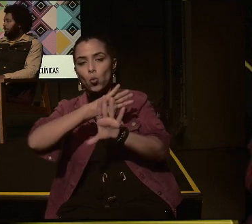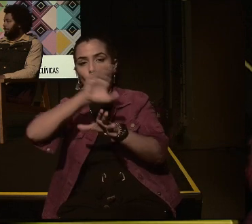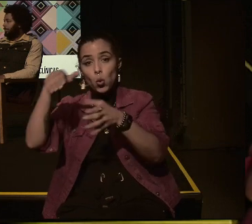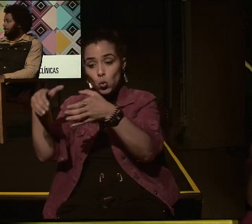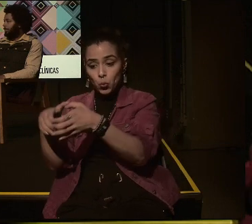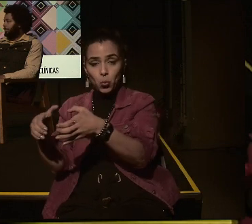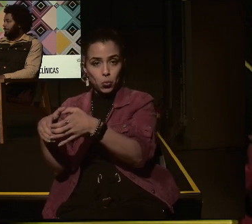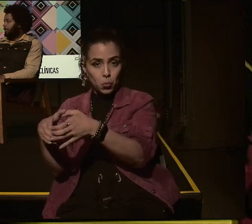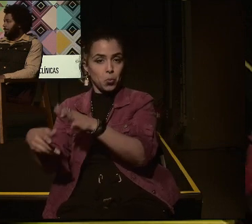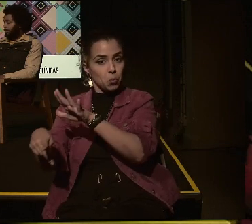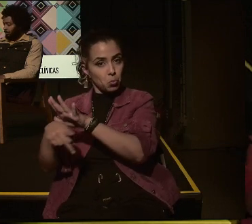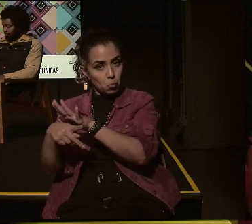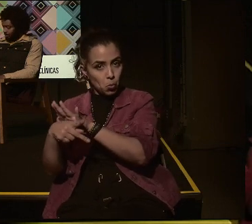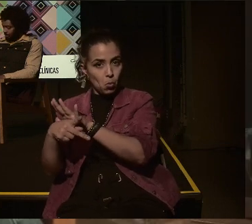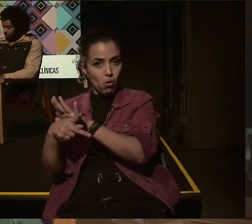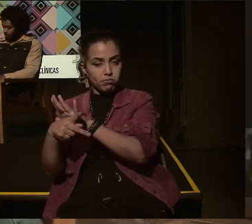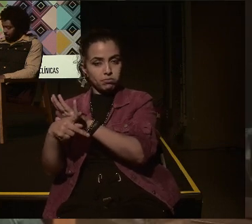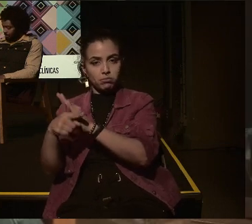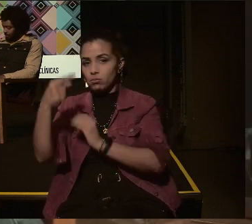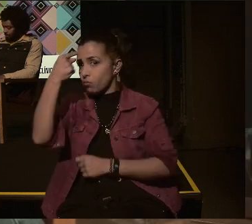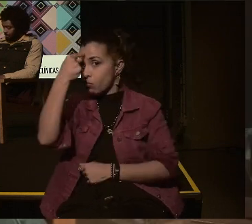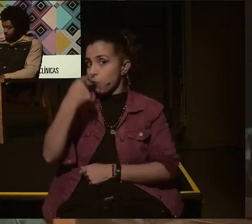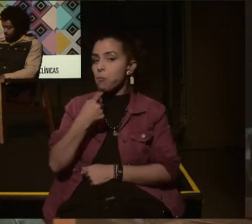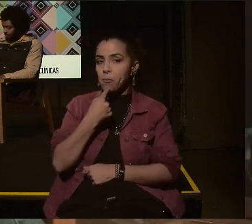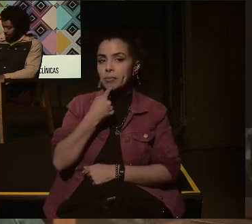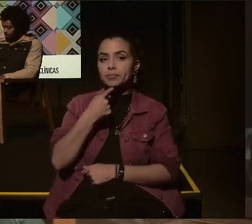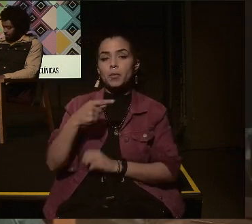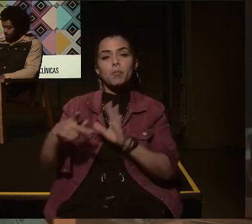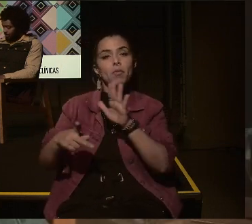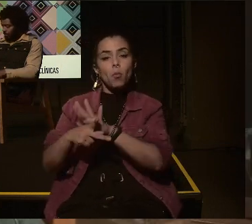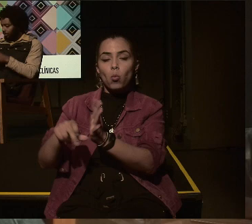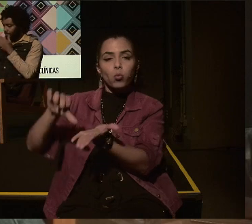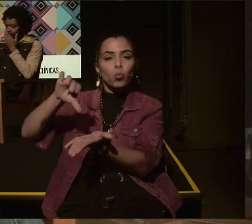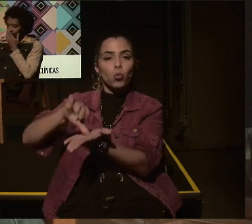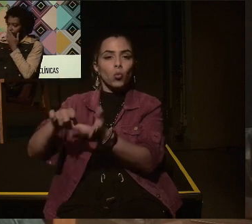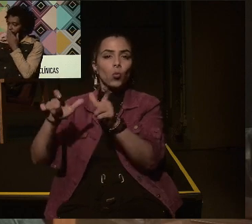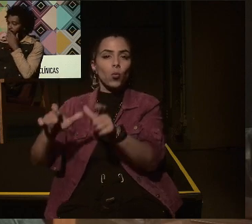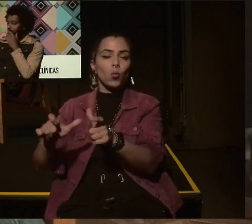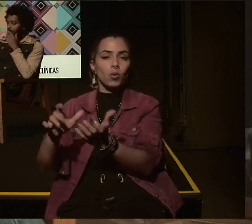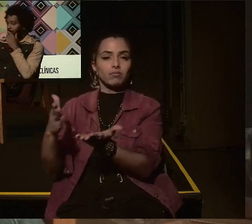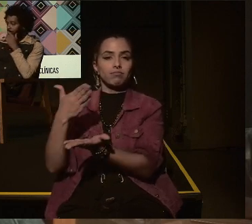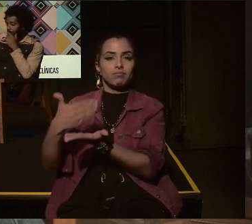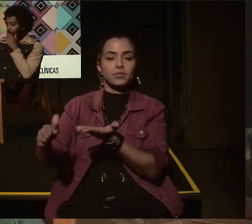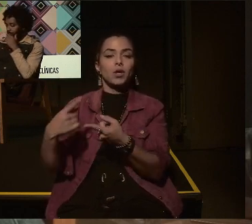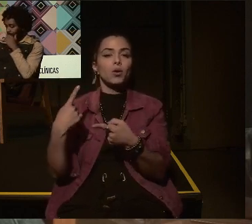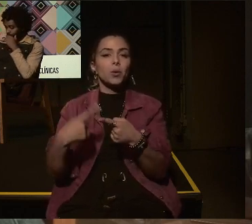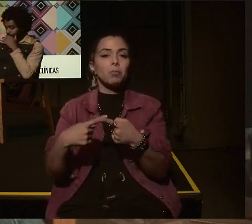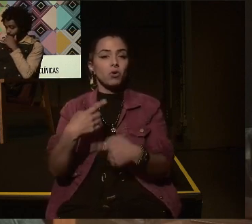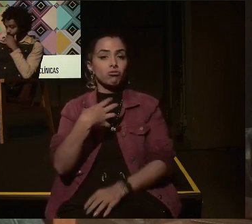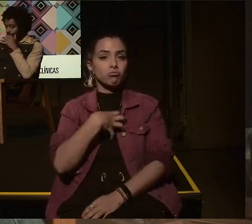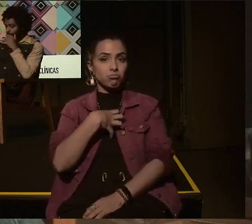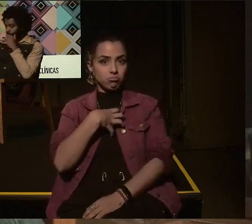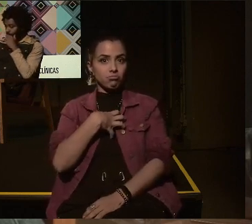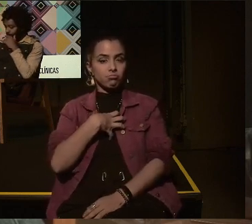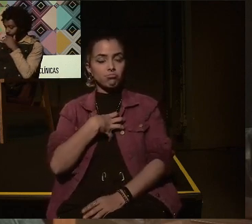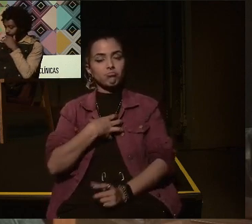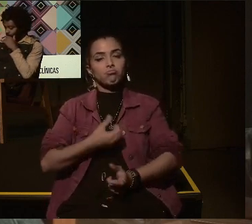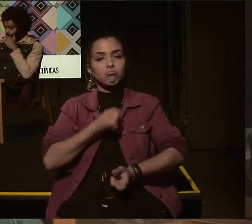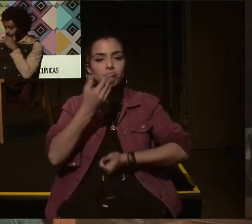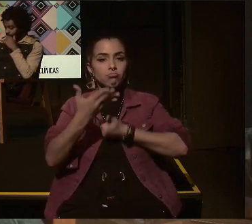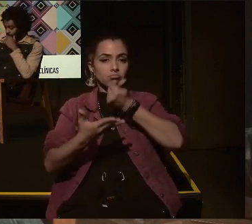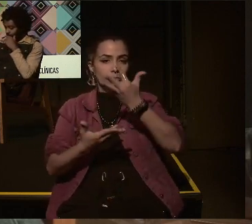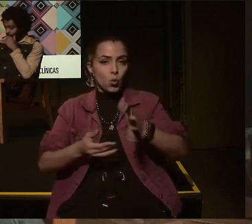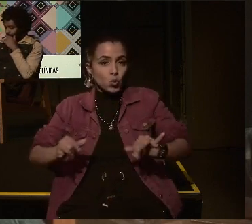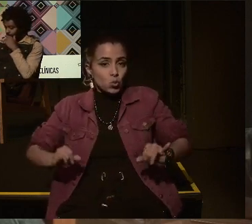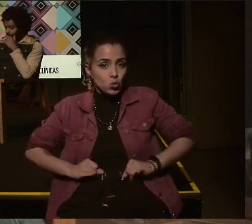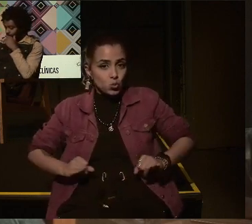Uma clínica da saúde coletiva. Até porque a dor que aquela pessoa podia narrar